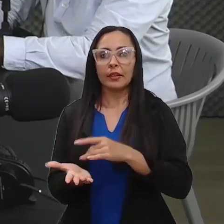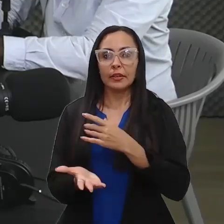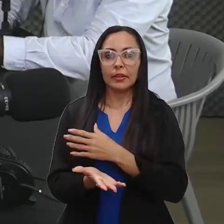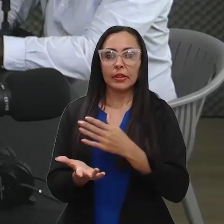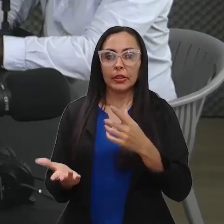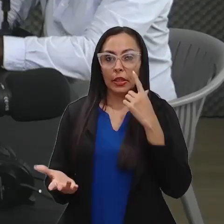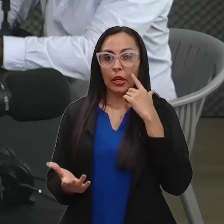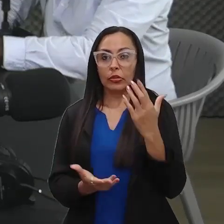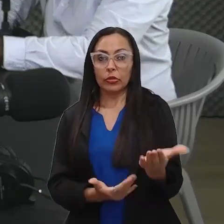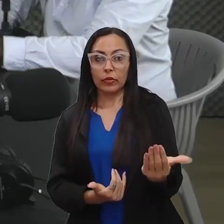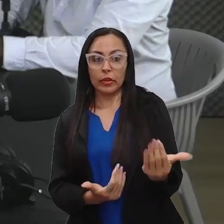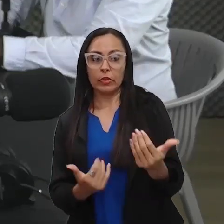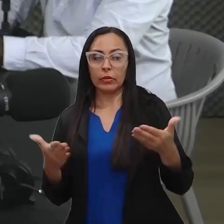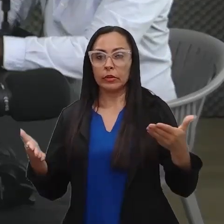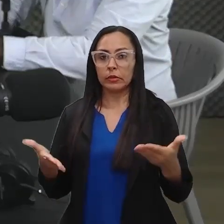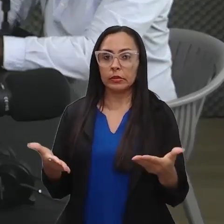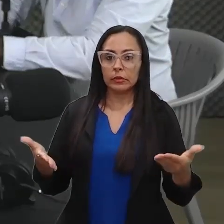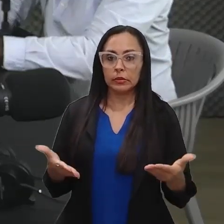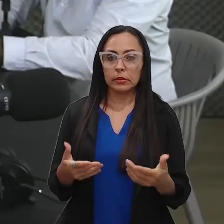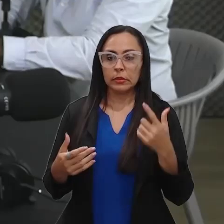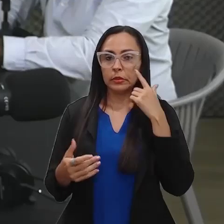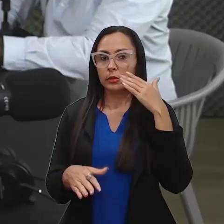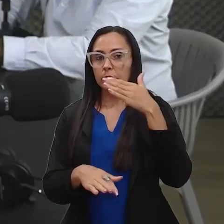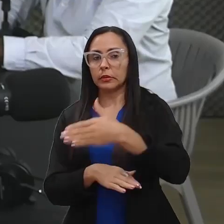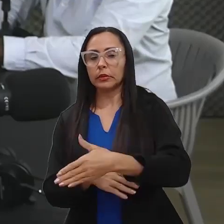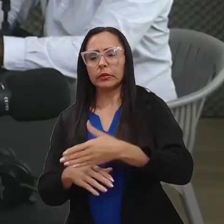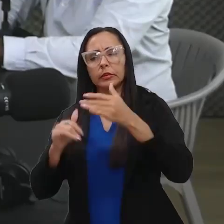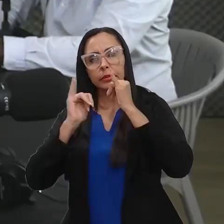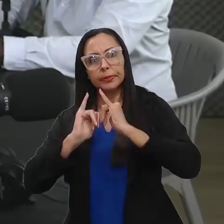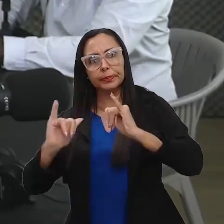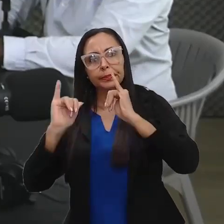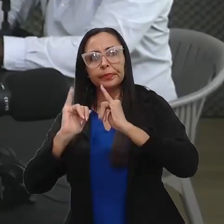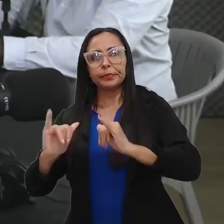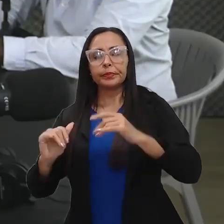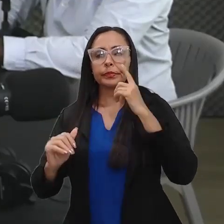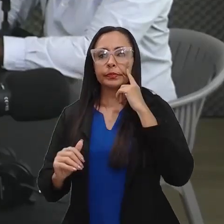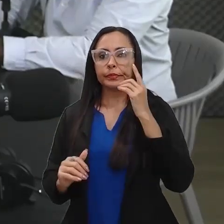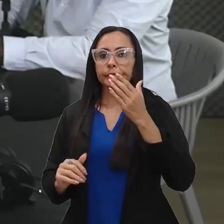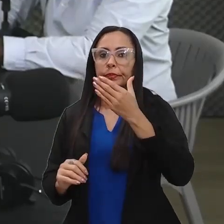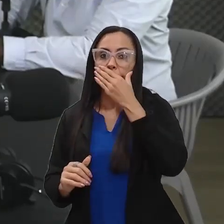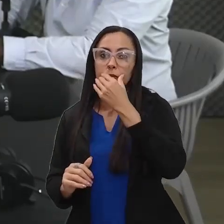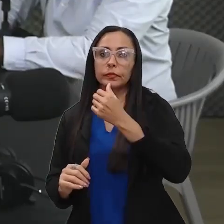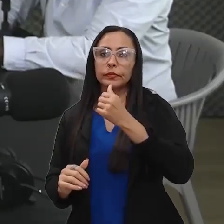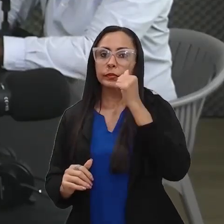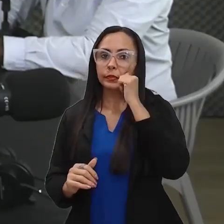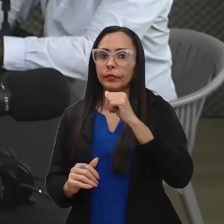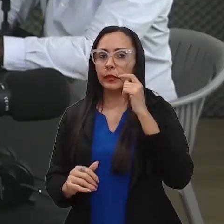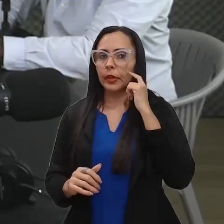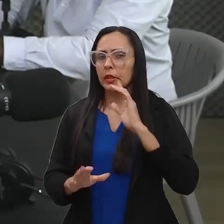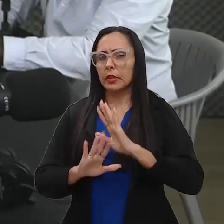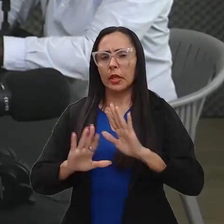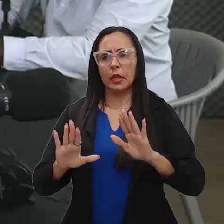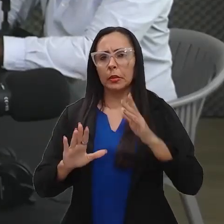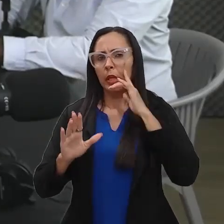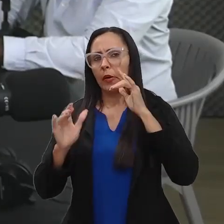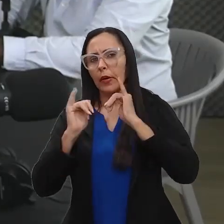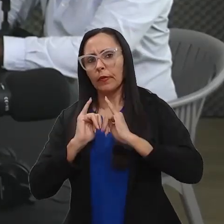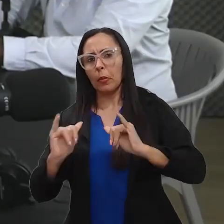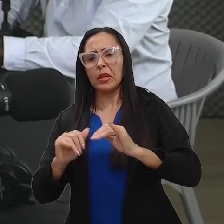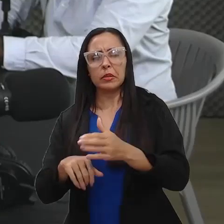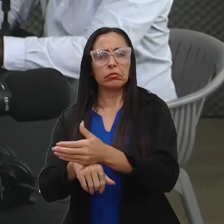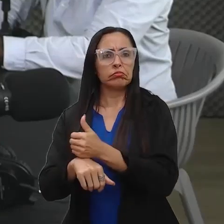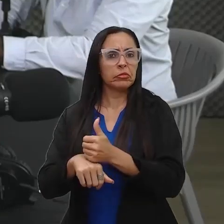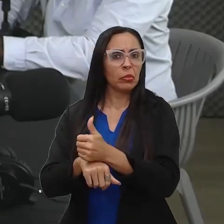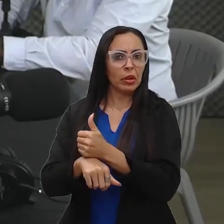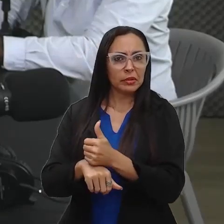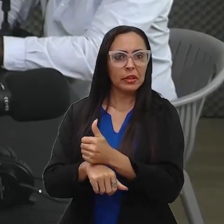adolescência e a juventude hoje. É o acesso à informação que esses meninos e meninas têm, nem sempre é um acesso à informação de qualidade